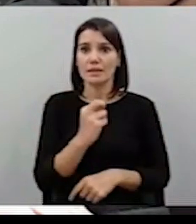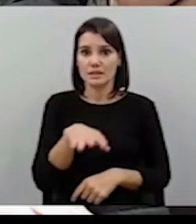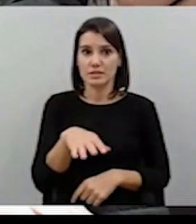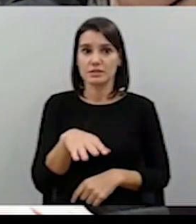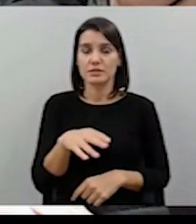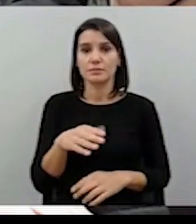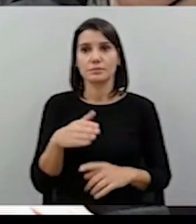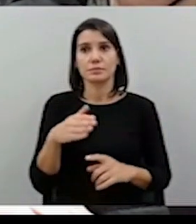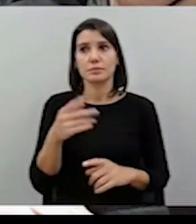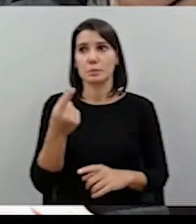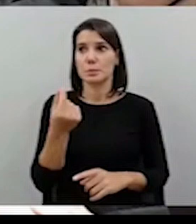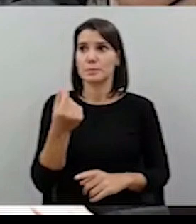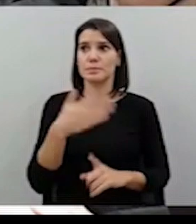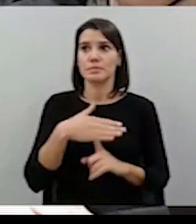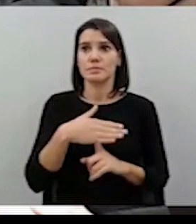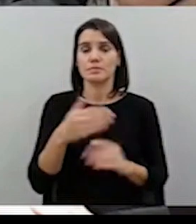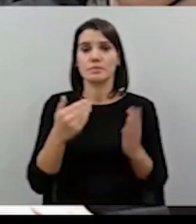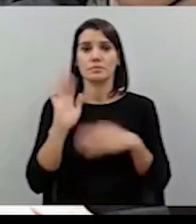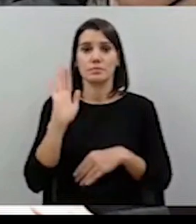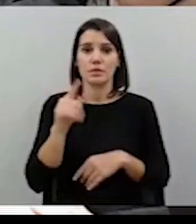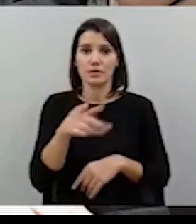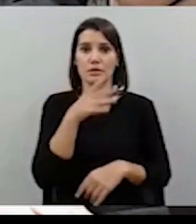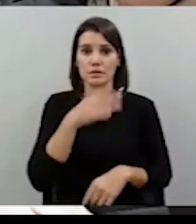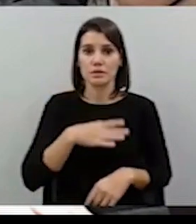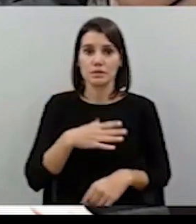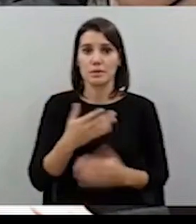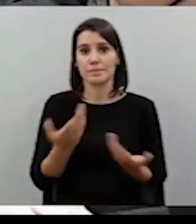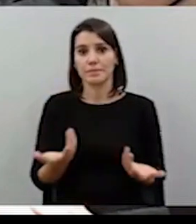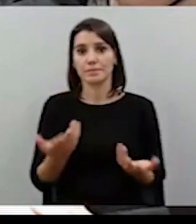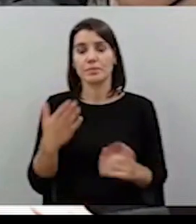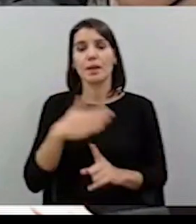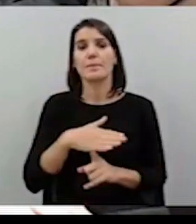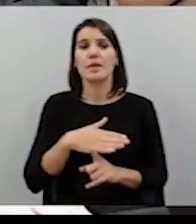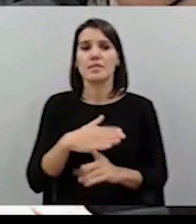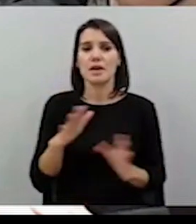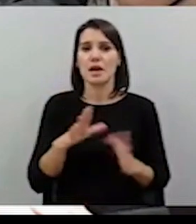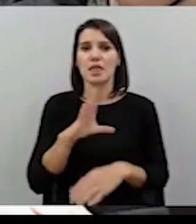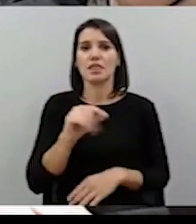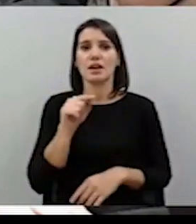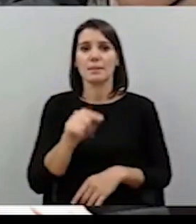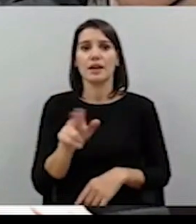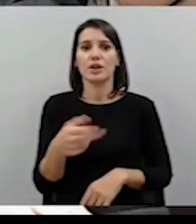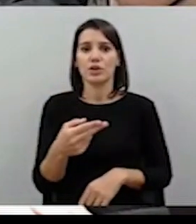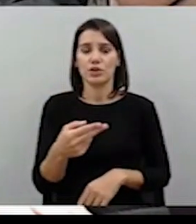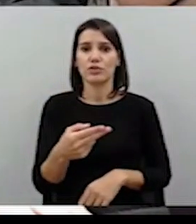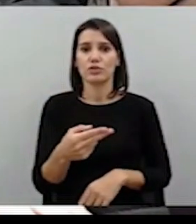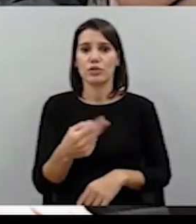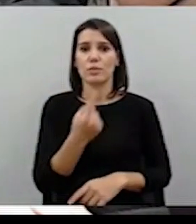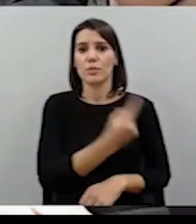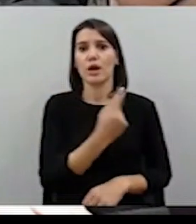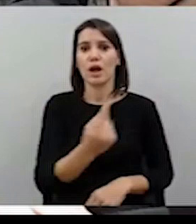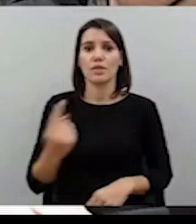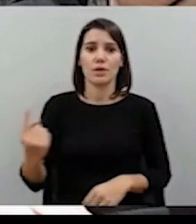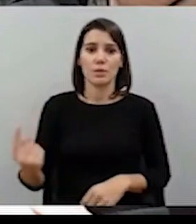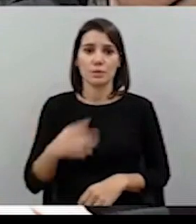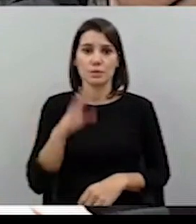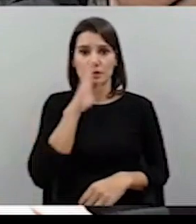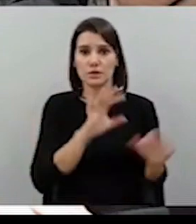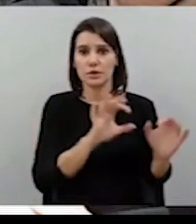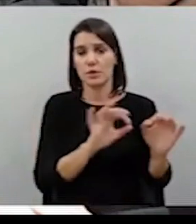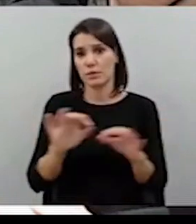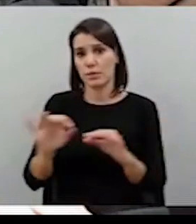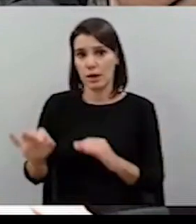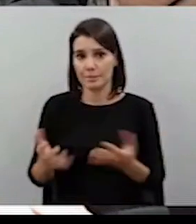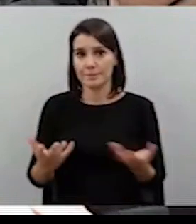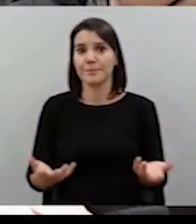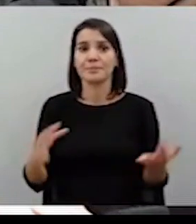valor que referiu. E, portanto, a média são à volta dos 10 mil euros por procedimento, se fossem todos iguais. Em relação